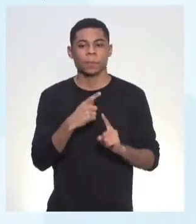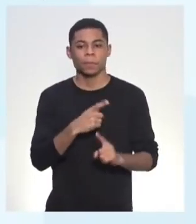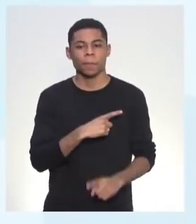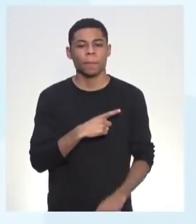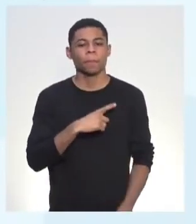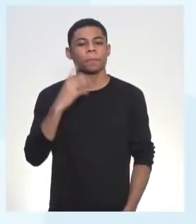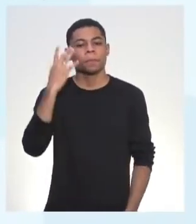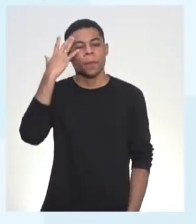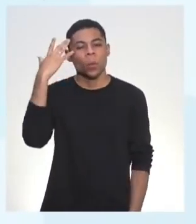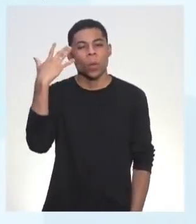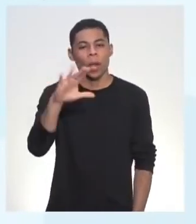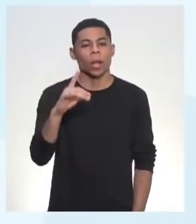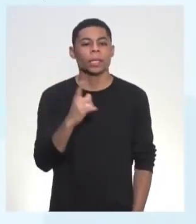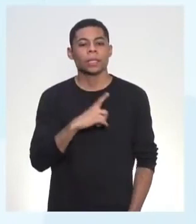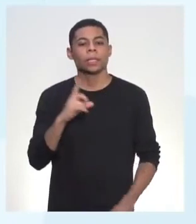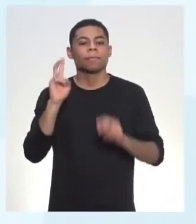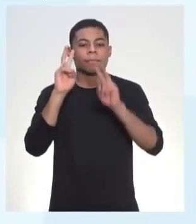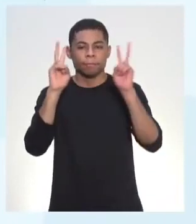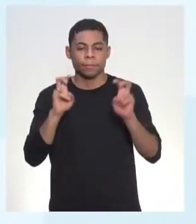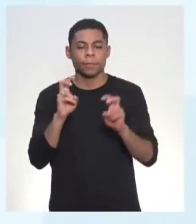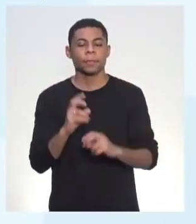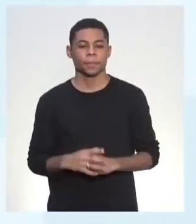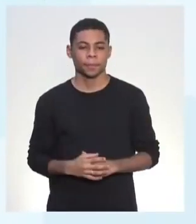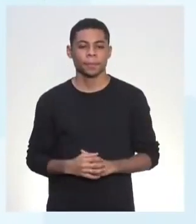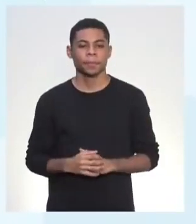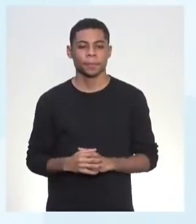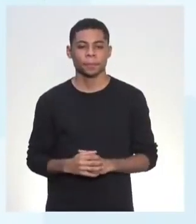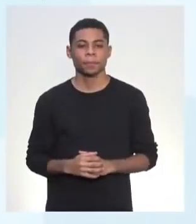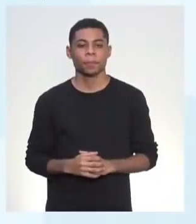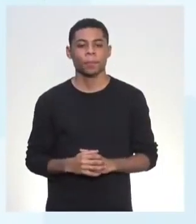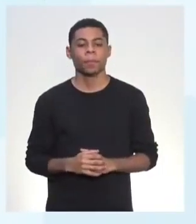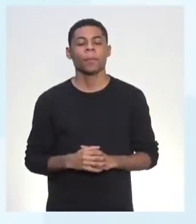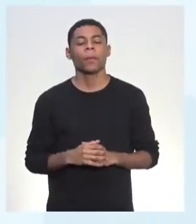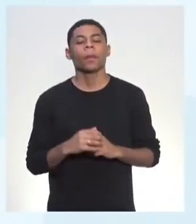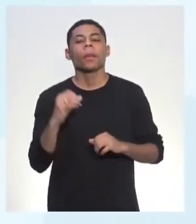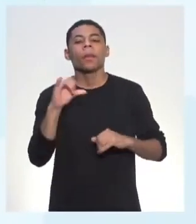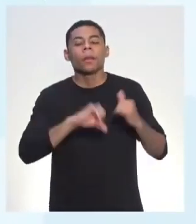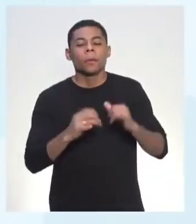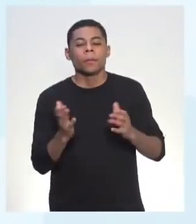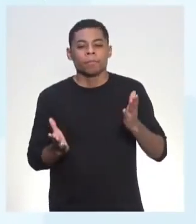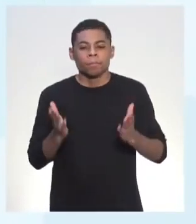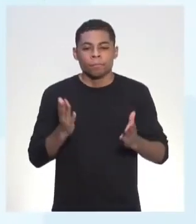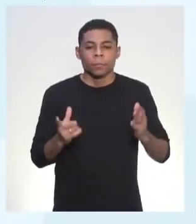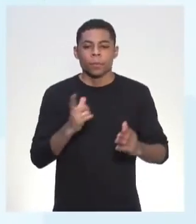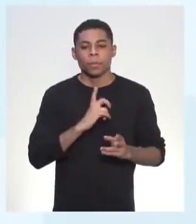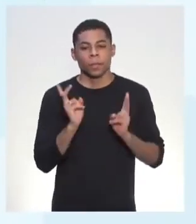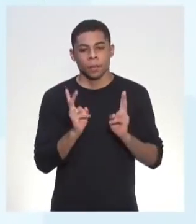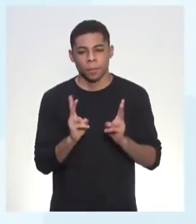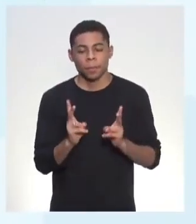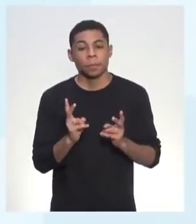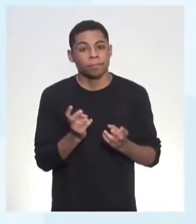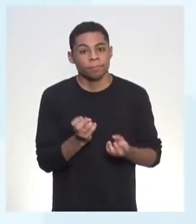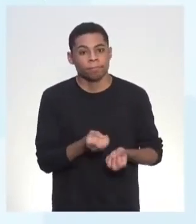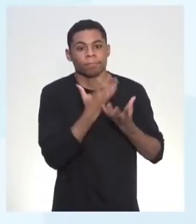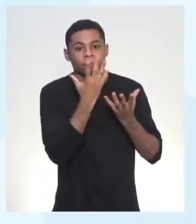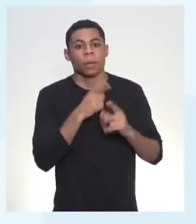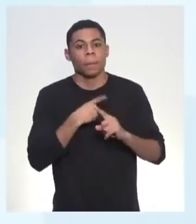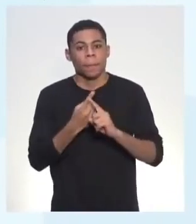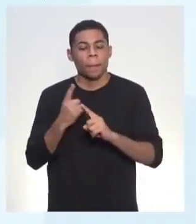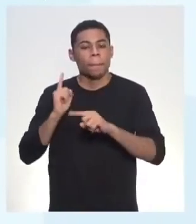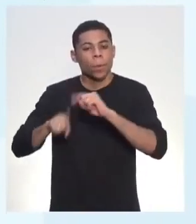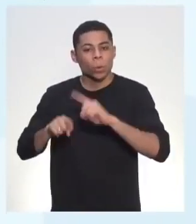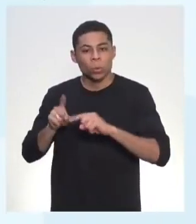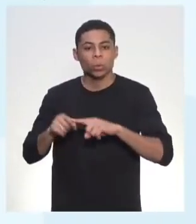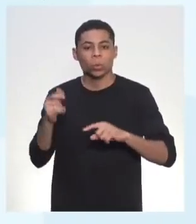meio natural e no sistema produtivo, estado de equilíbrio químico, coexistência de reagentes e produtos em certas transformações